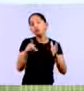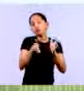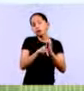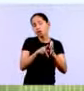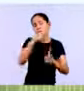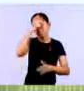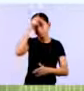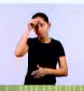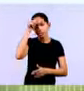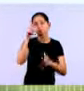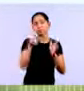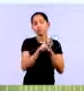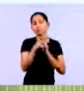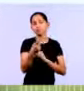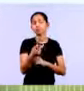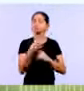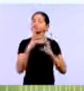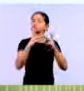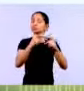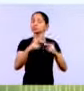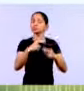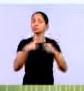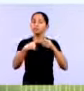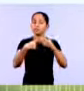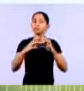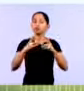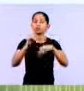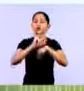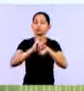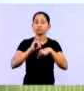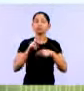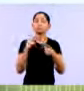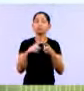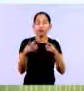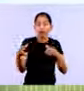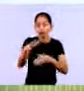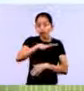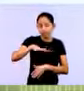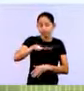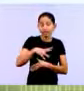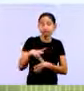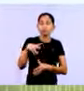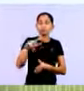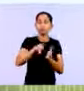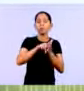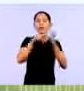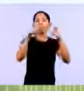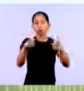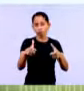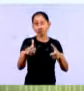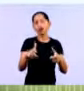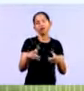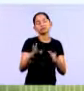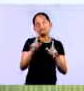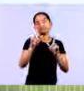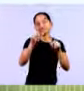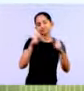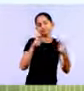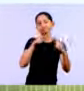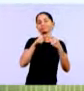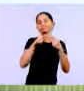um tributo do município, principalmente porque os serviços são realizados naquela municipalidade, nas proximidades, então é mais